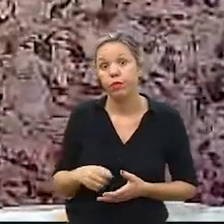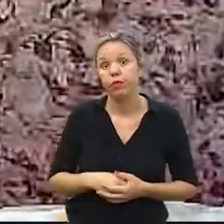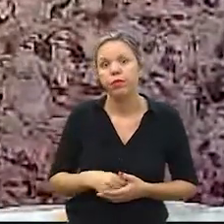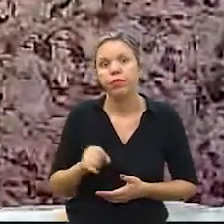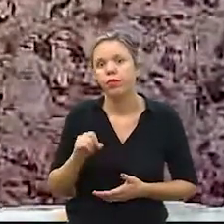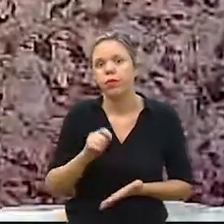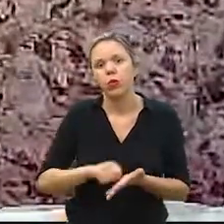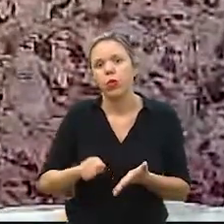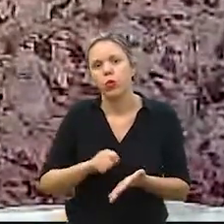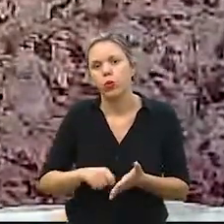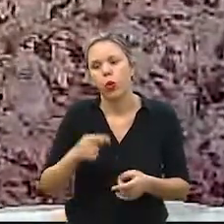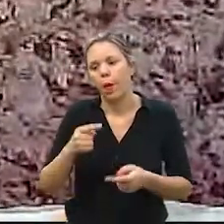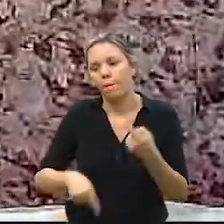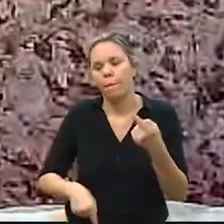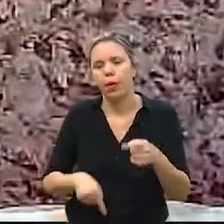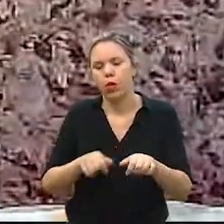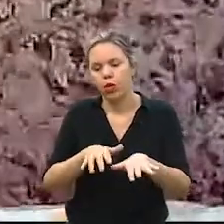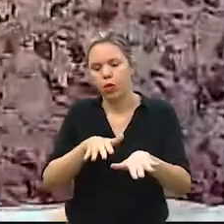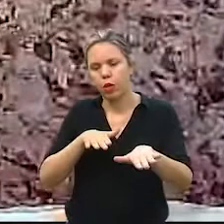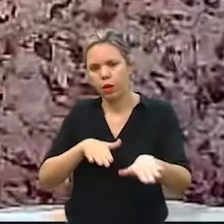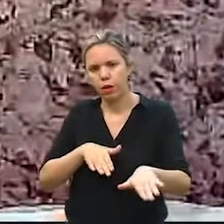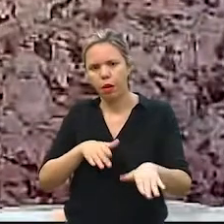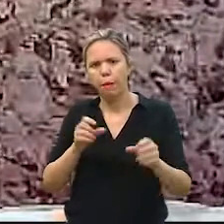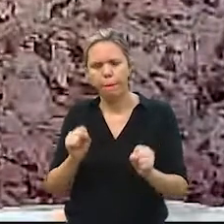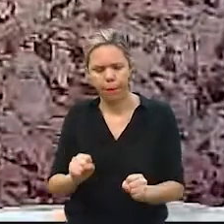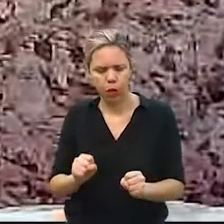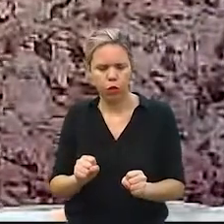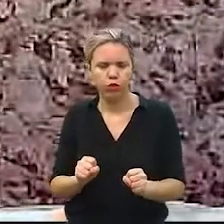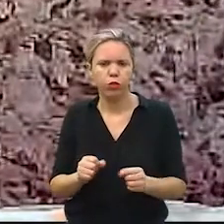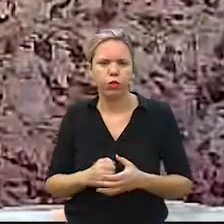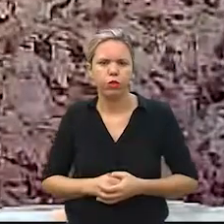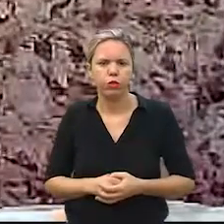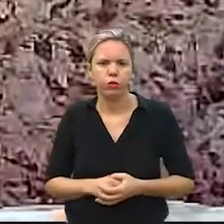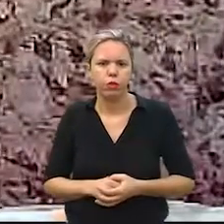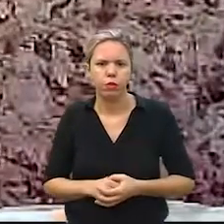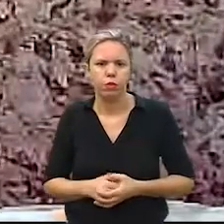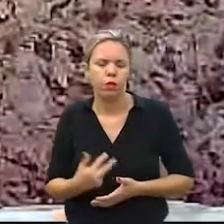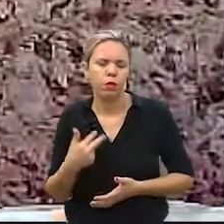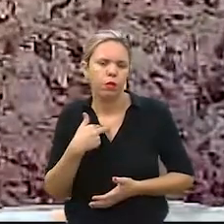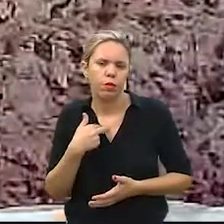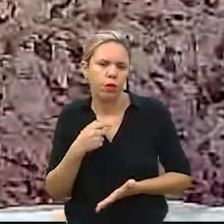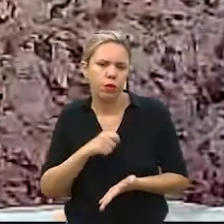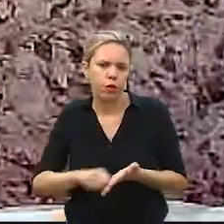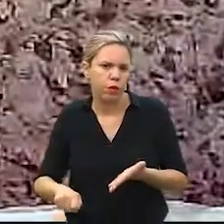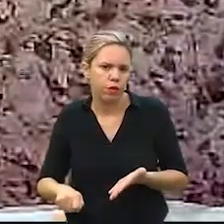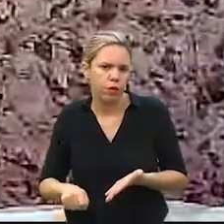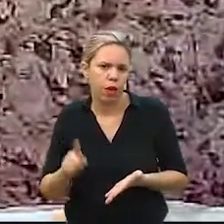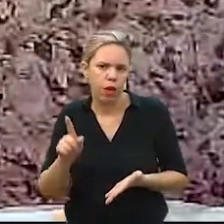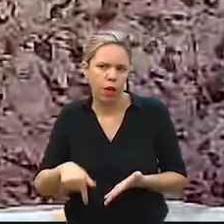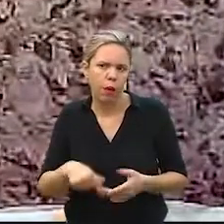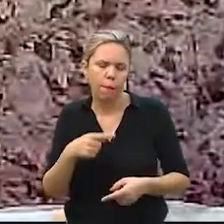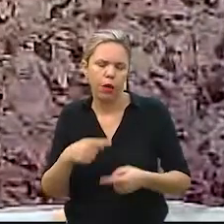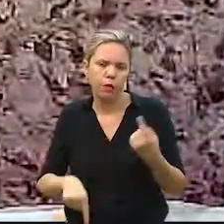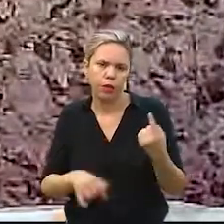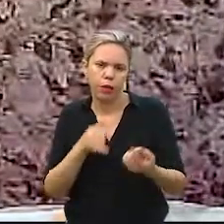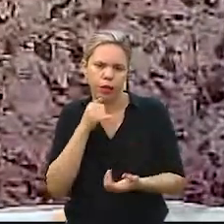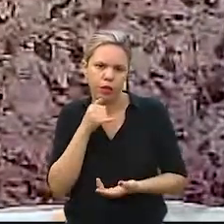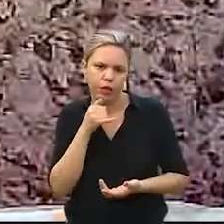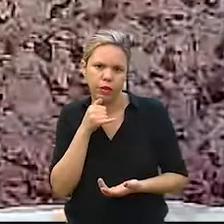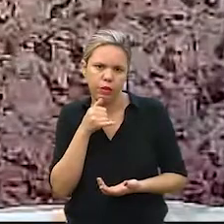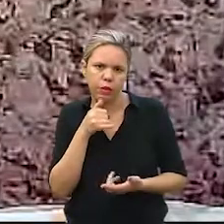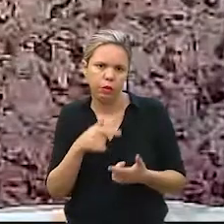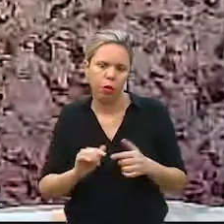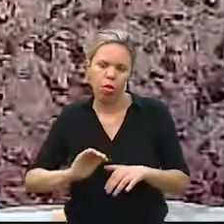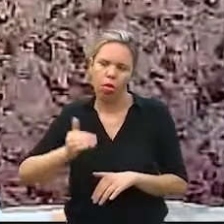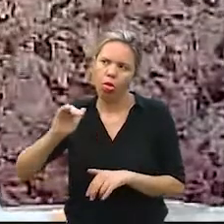não está escrito é proibido estacionar, você pode estacionar. Sim. Se não estar escrito é proibido, sei lá o quê, subir